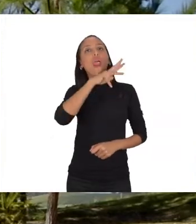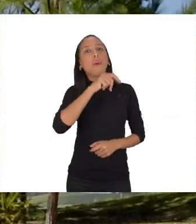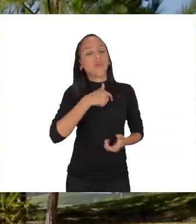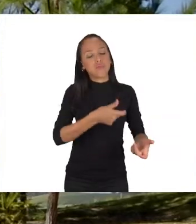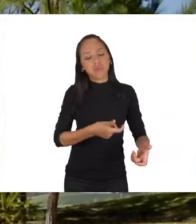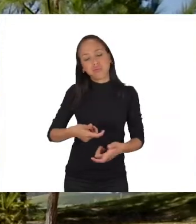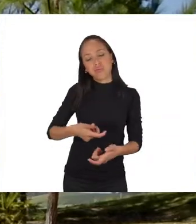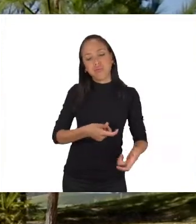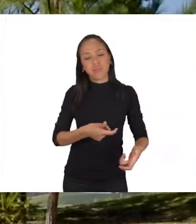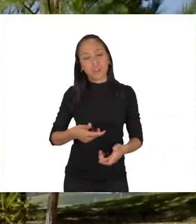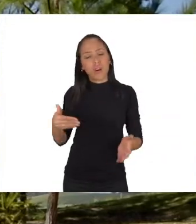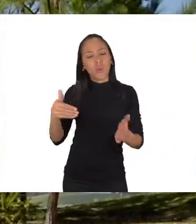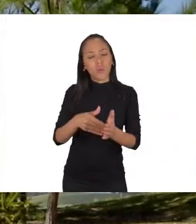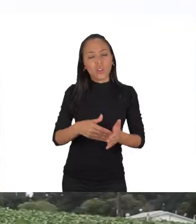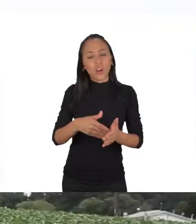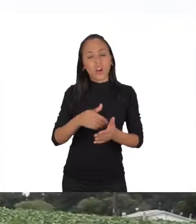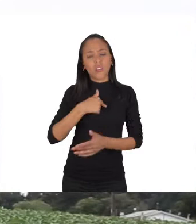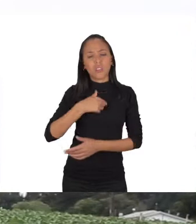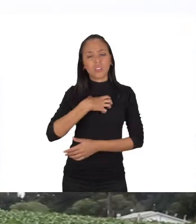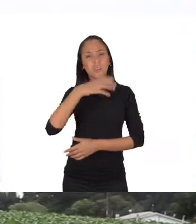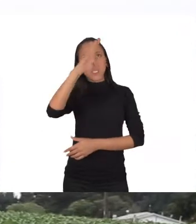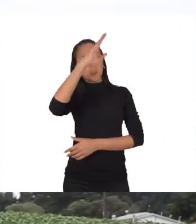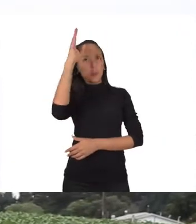última maquinada de boral, eu passei mal.